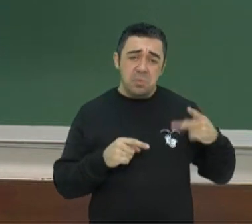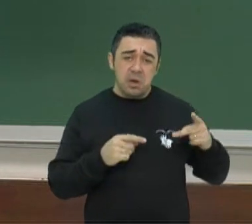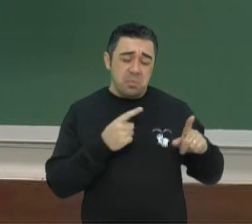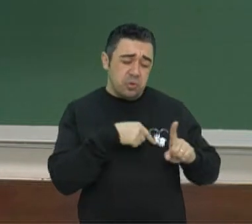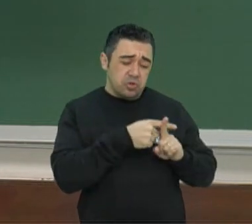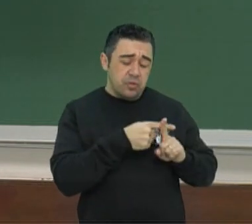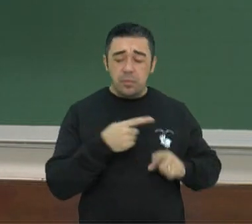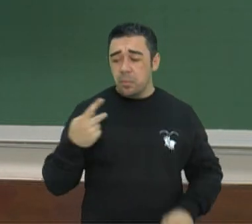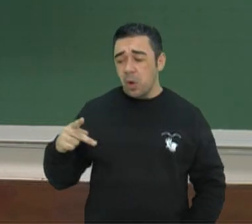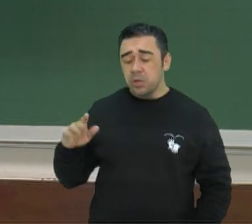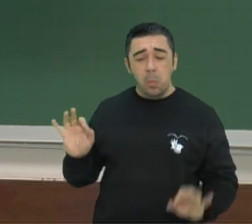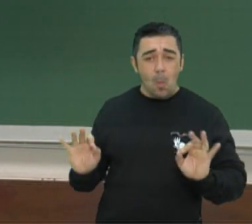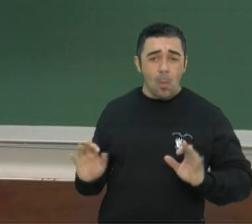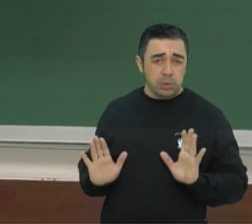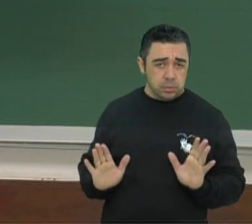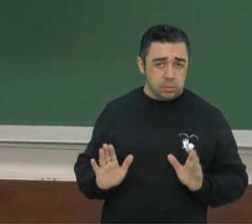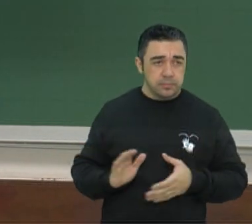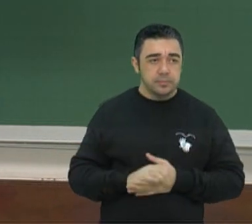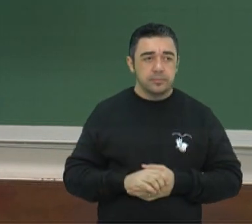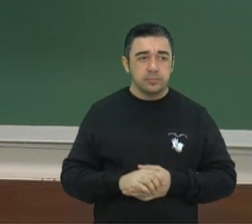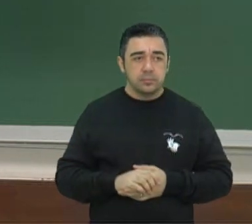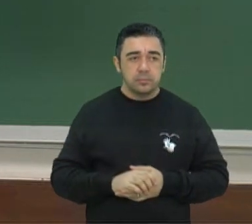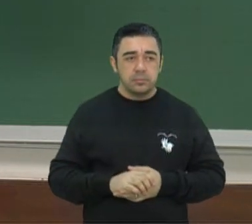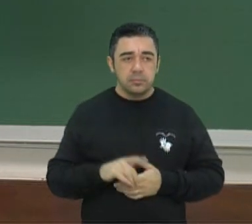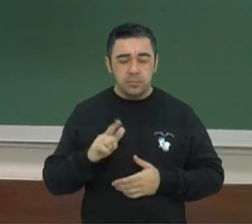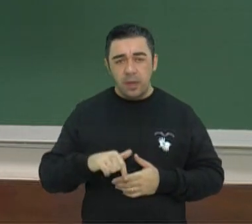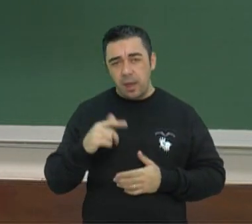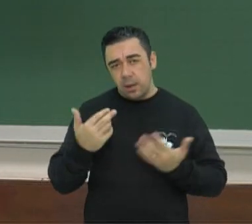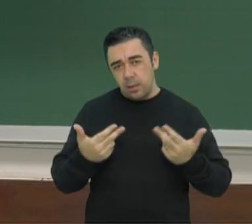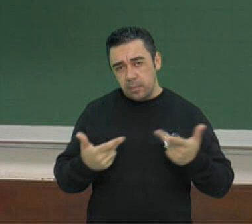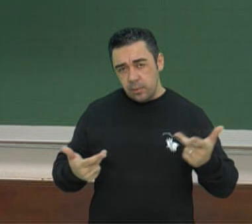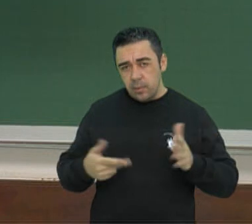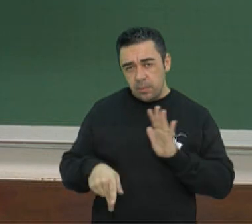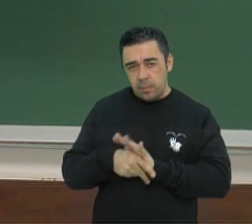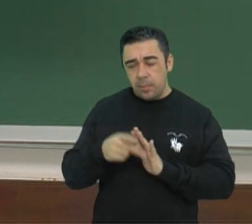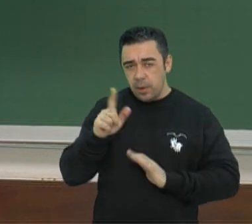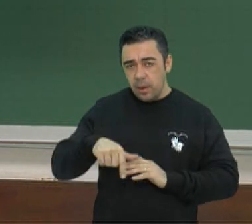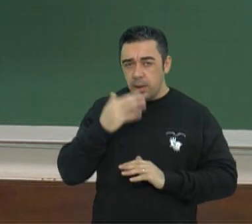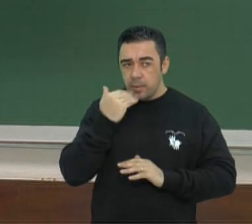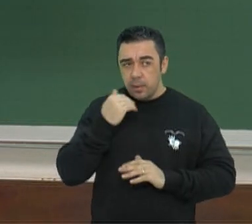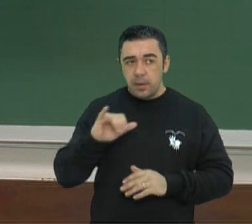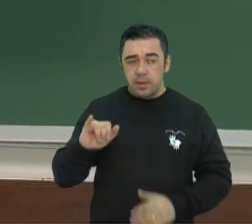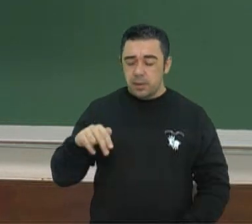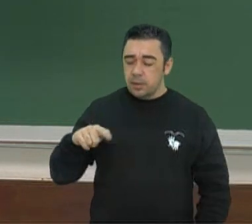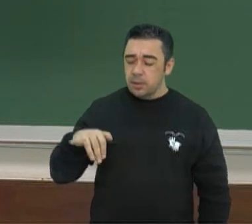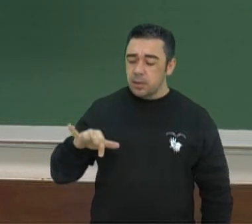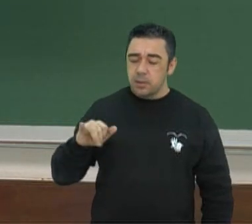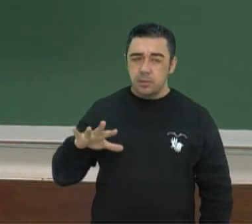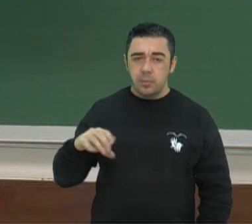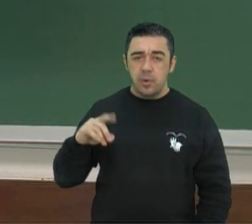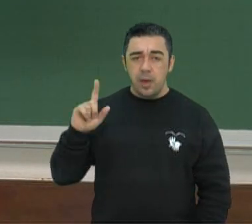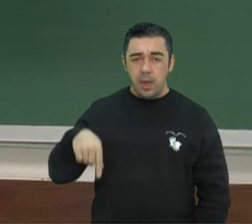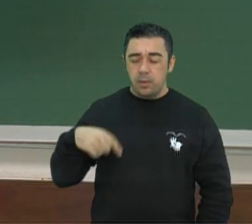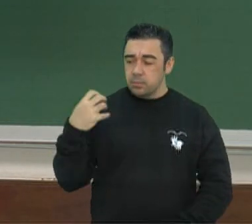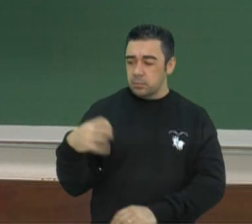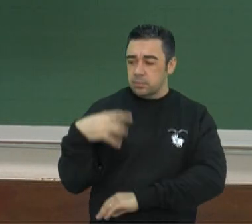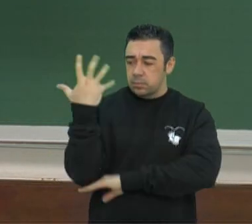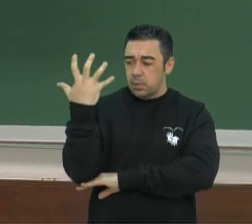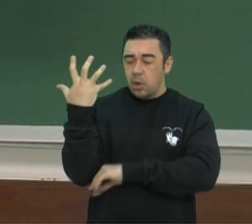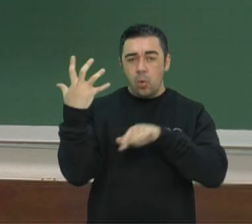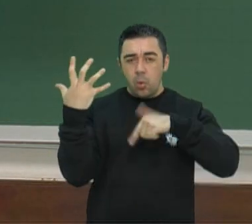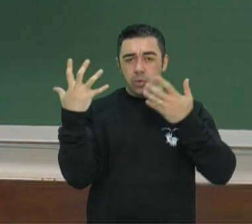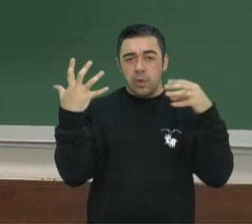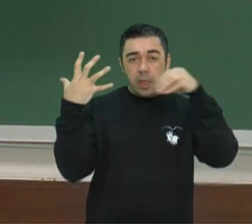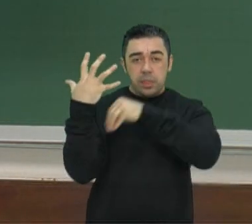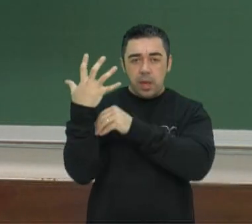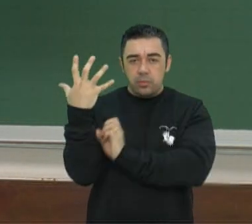comensalismo geralmente a gente associa à alimentação, mas não é obrigatório isso, tá? E inquilinismo de um organismo viver no corpo de outro,